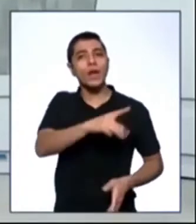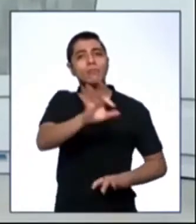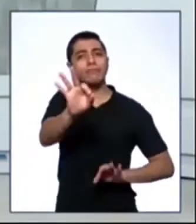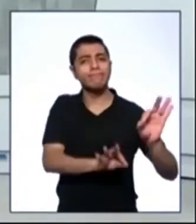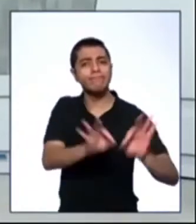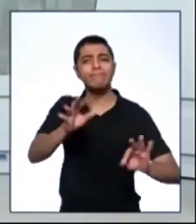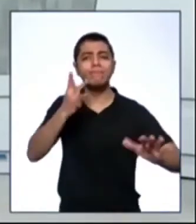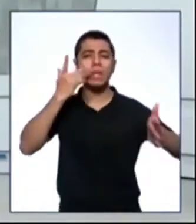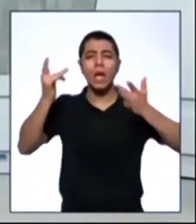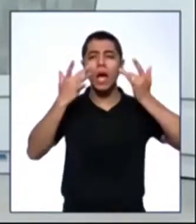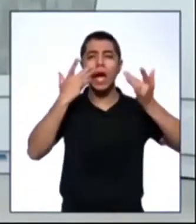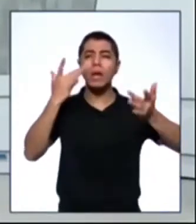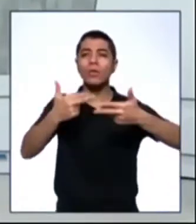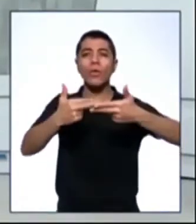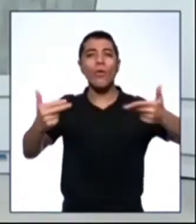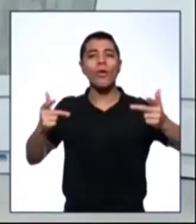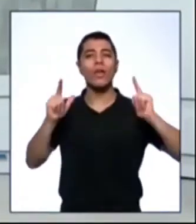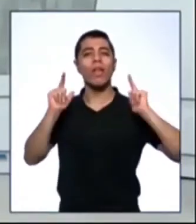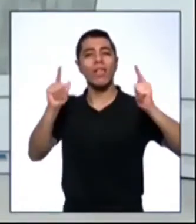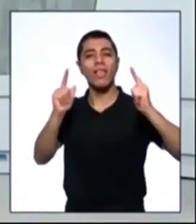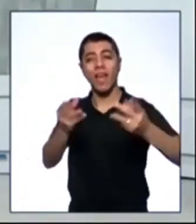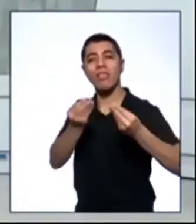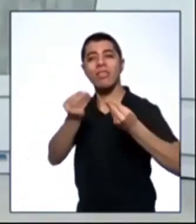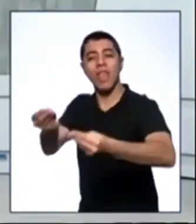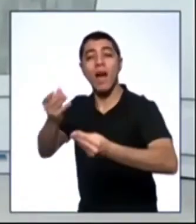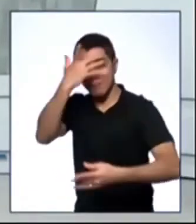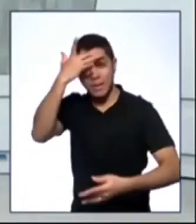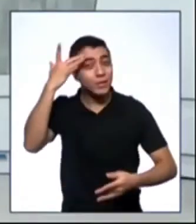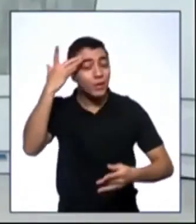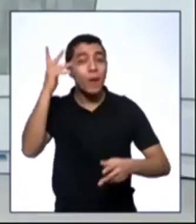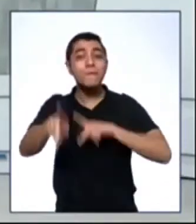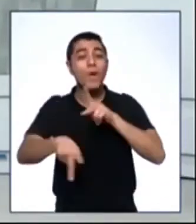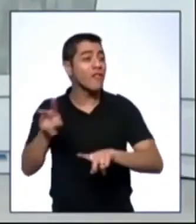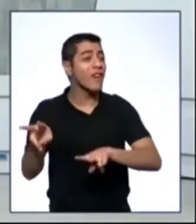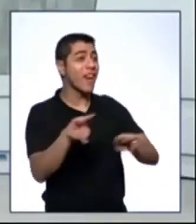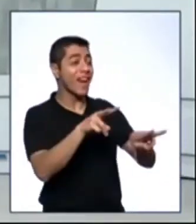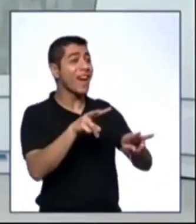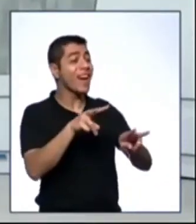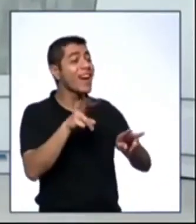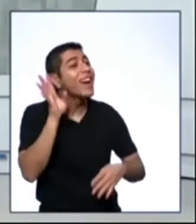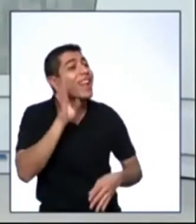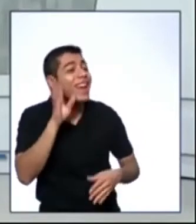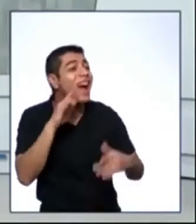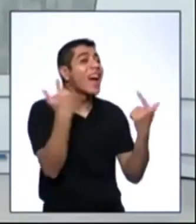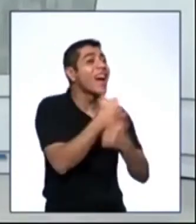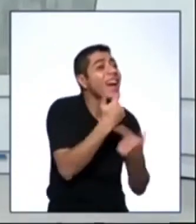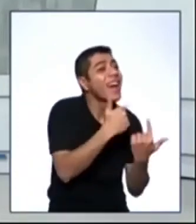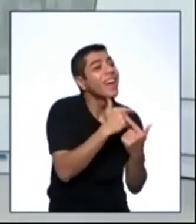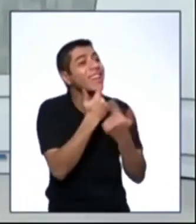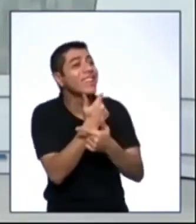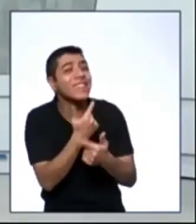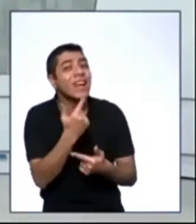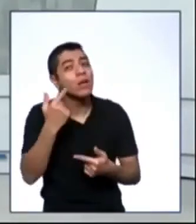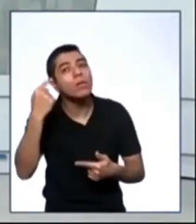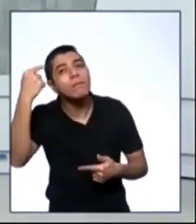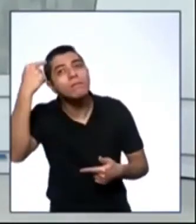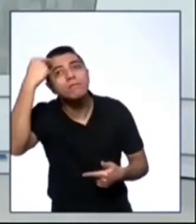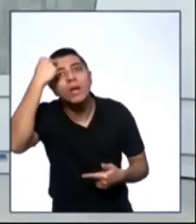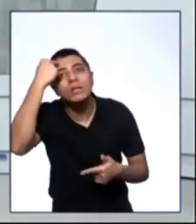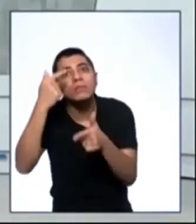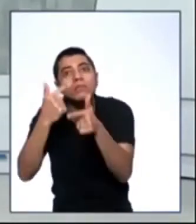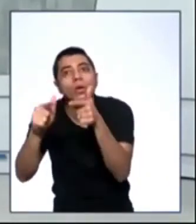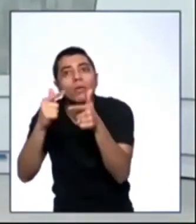façam a população se divertir para que ela esqueça dos verdadeiros problemas, né? Eu foco a população no problema aqui para que ela não pense no